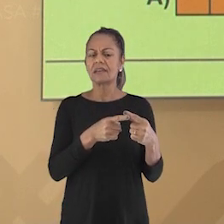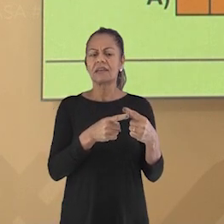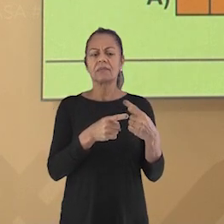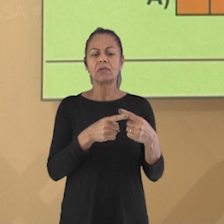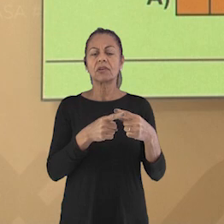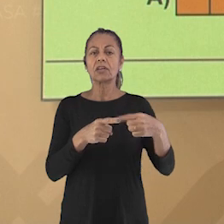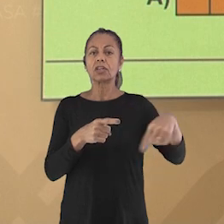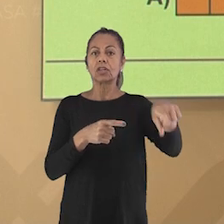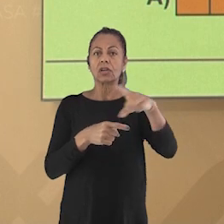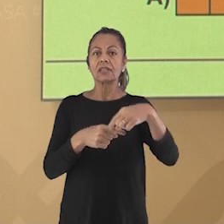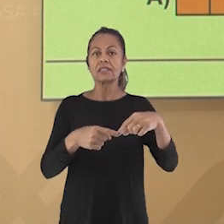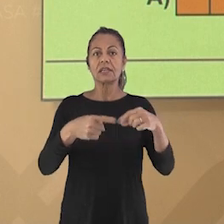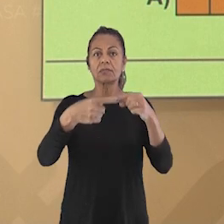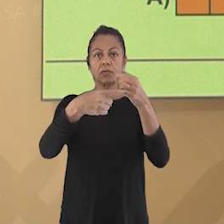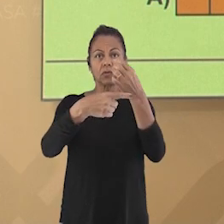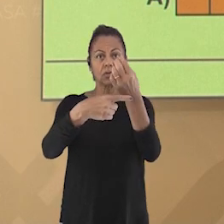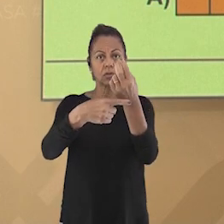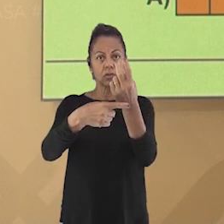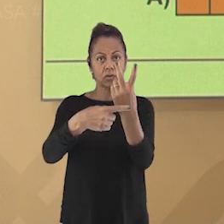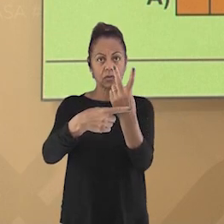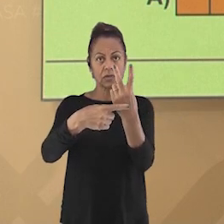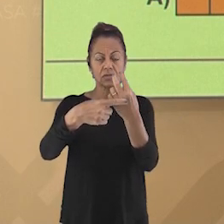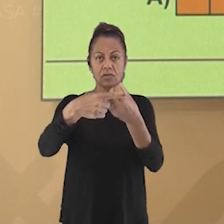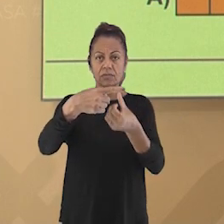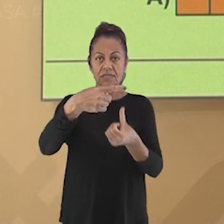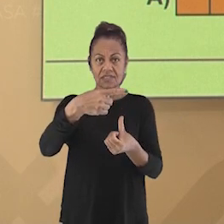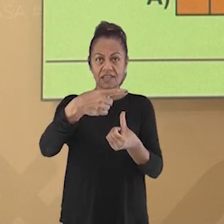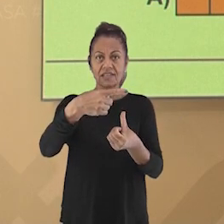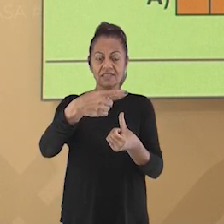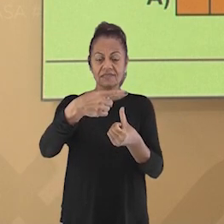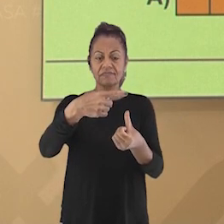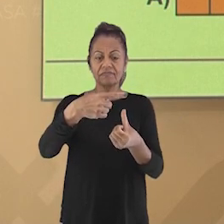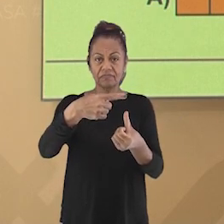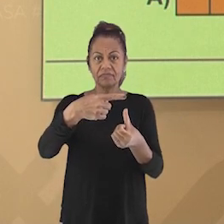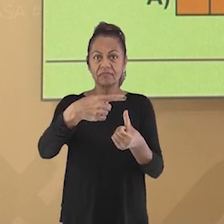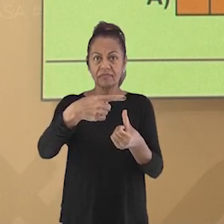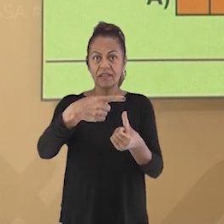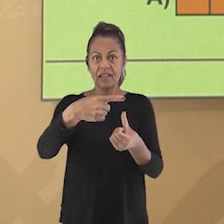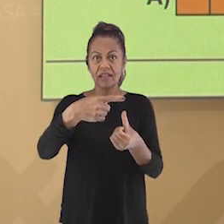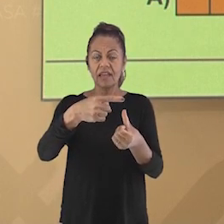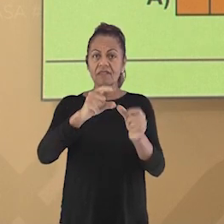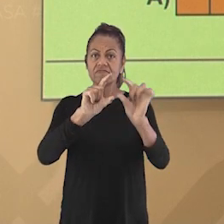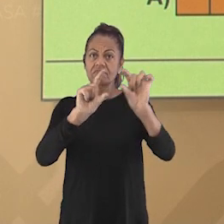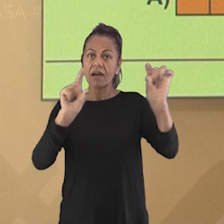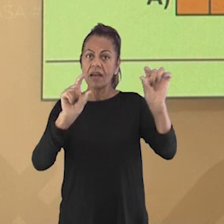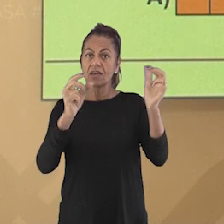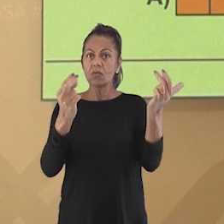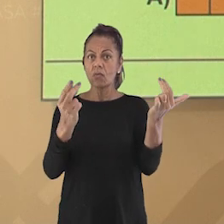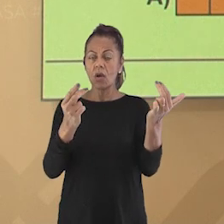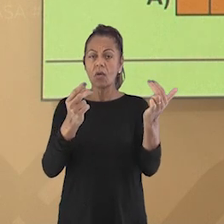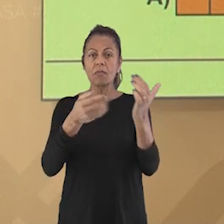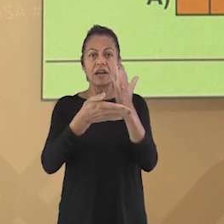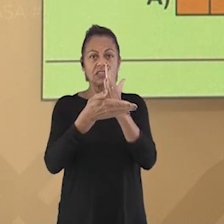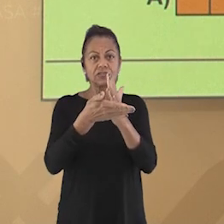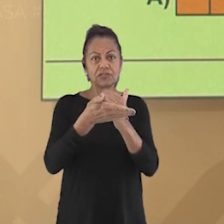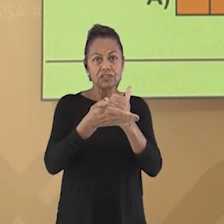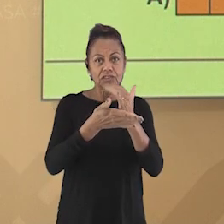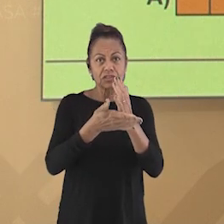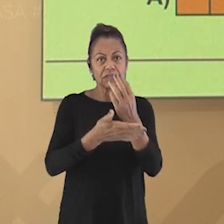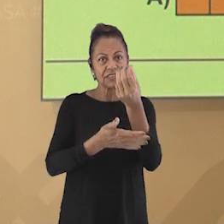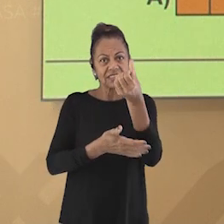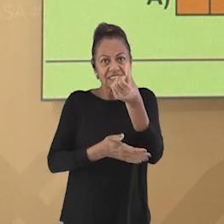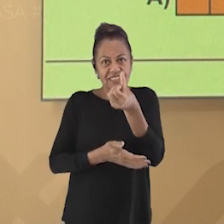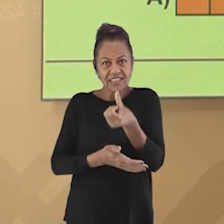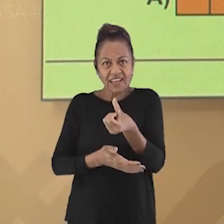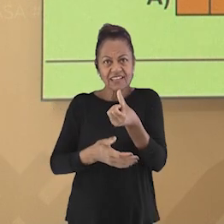temos 2 sobre 6. Nós pegamos essa mesma barra, nós dividimos ela em 6 partes. Dessas 6